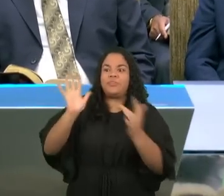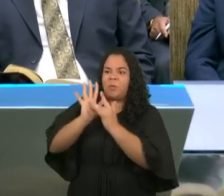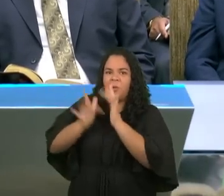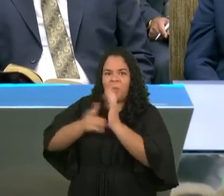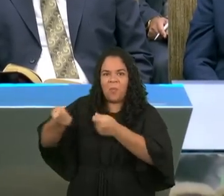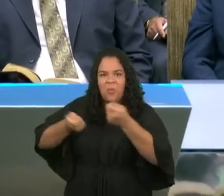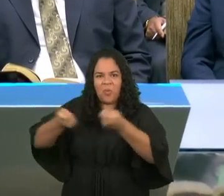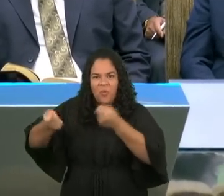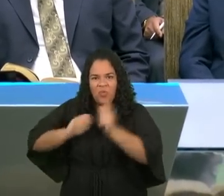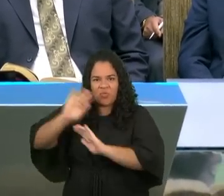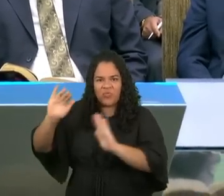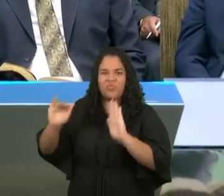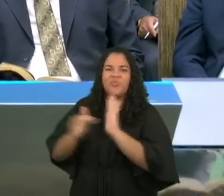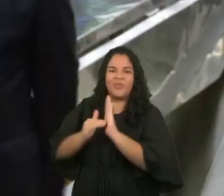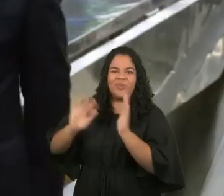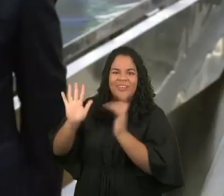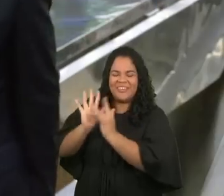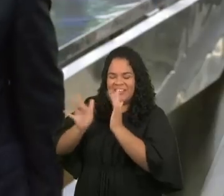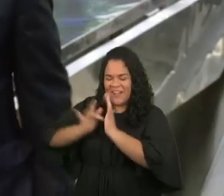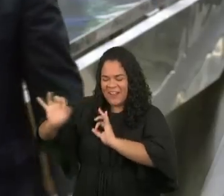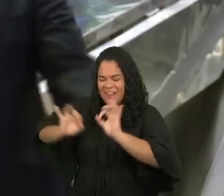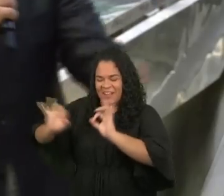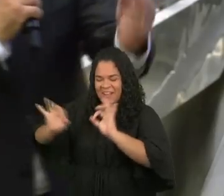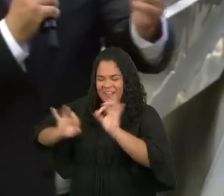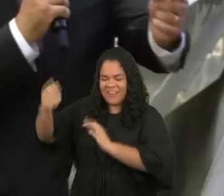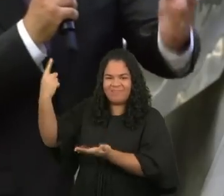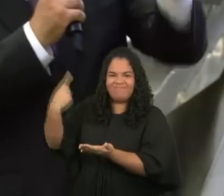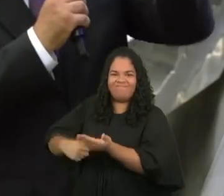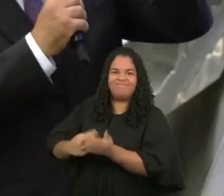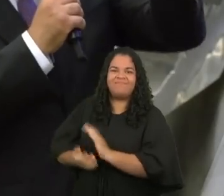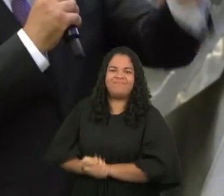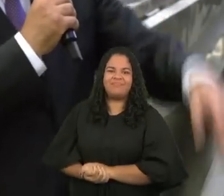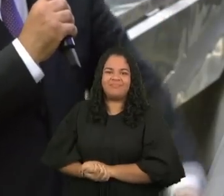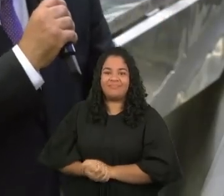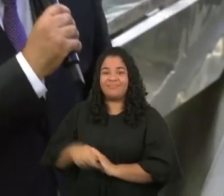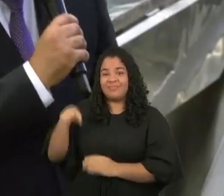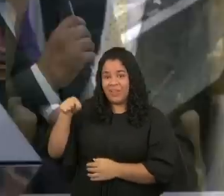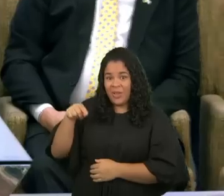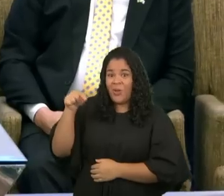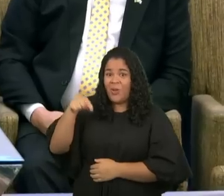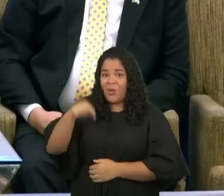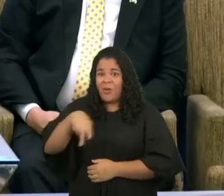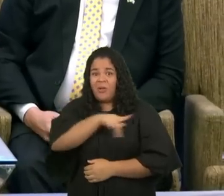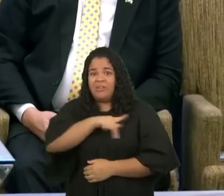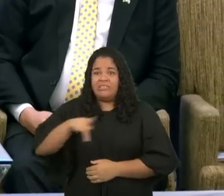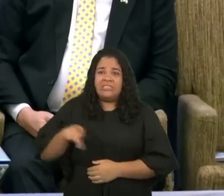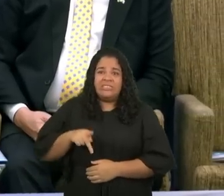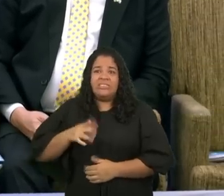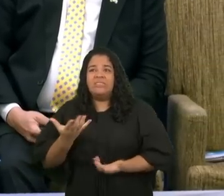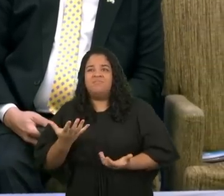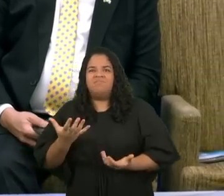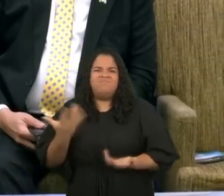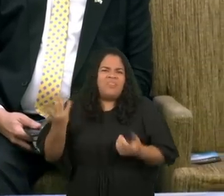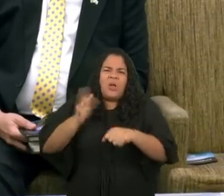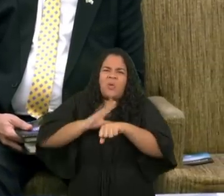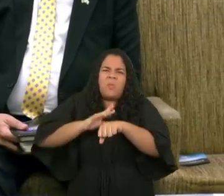já estava geneticamente predisposto dentro dele que aparecesse um grãozinho dentro da cabeça, ou foi na língua, ou foi no pescoço, não lembro, e foi por